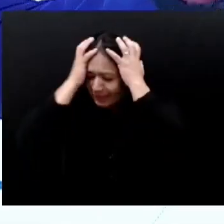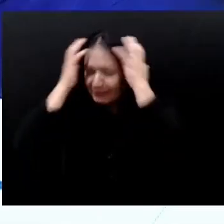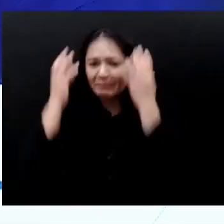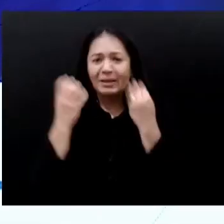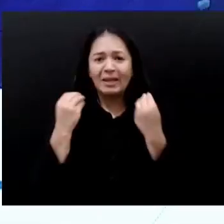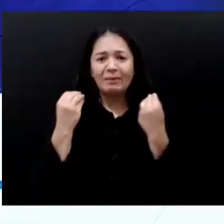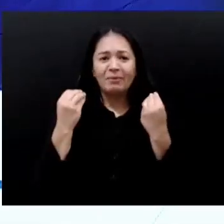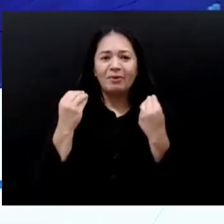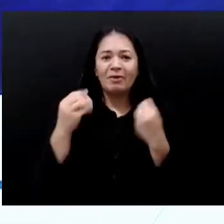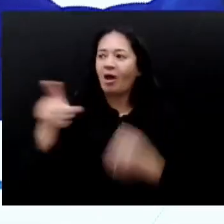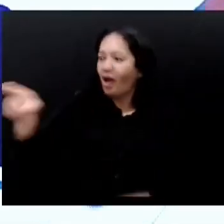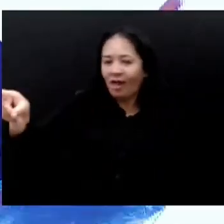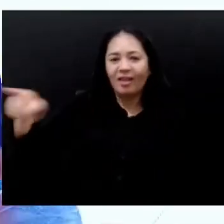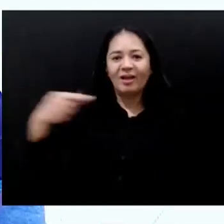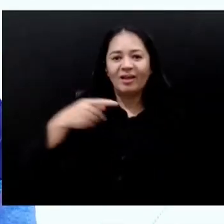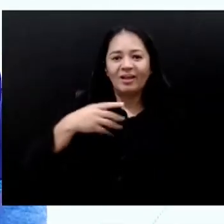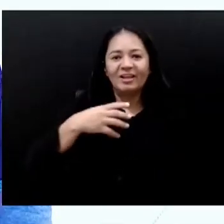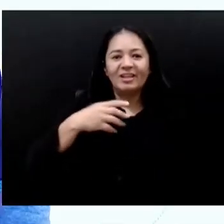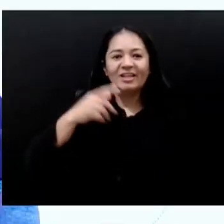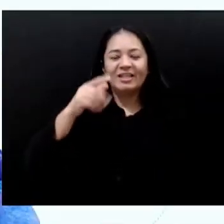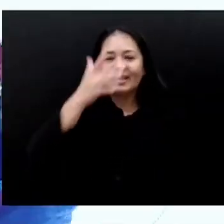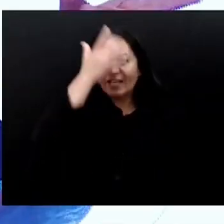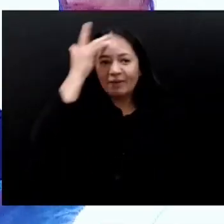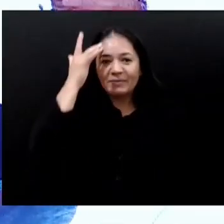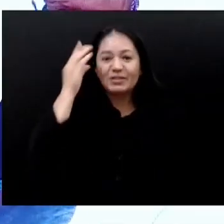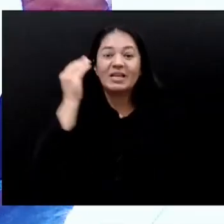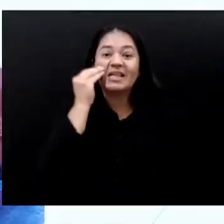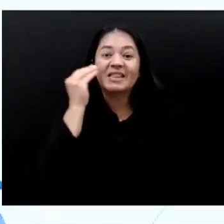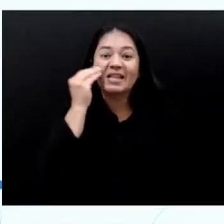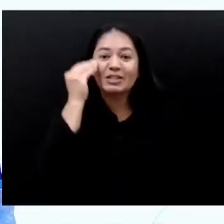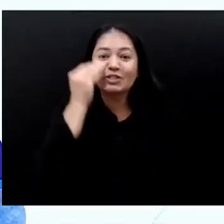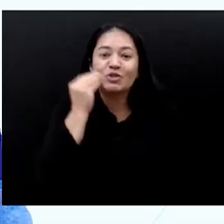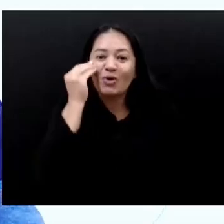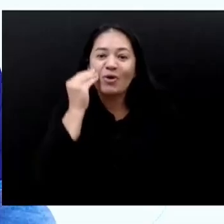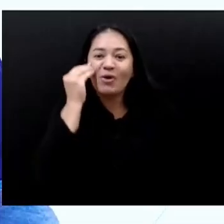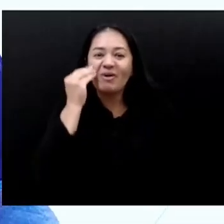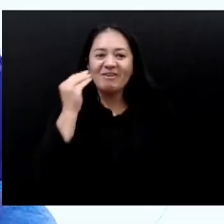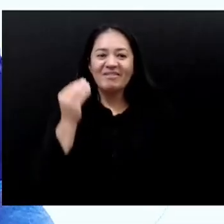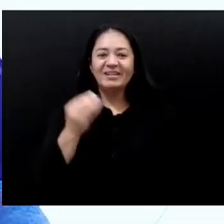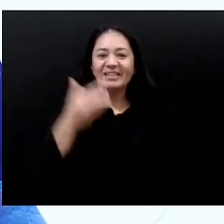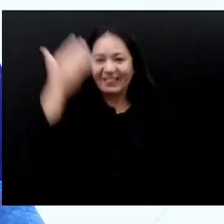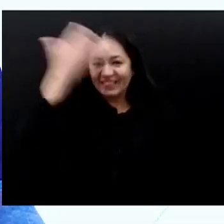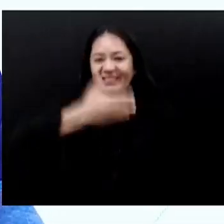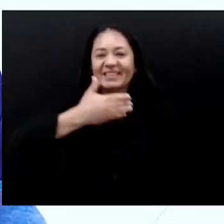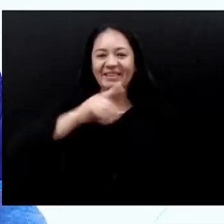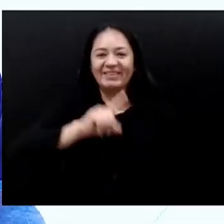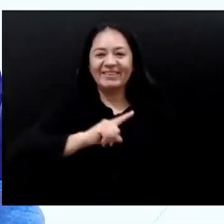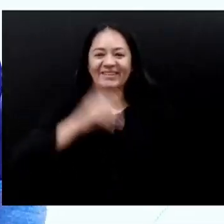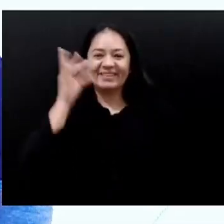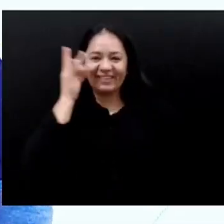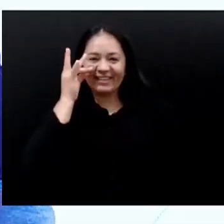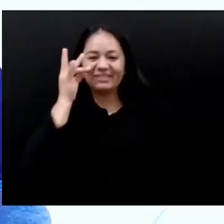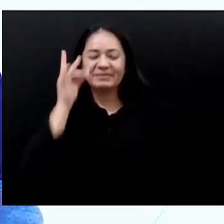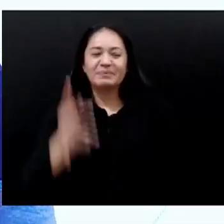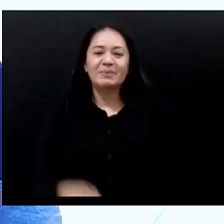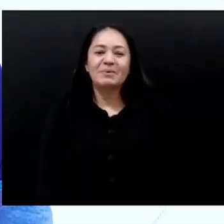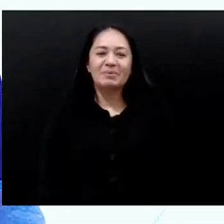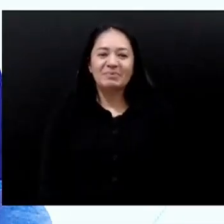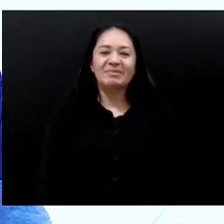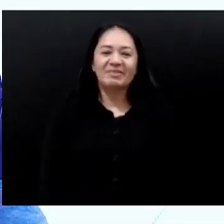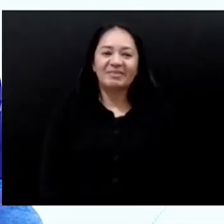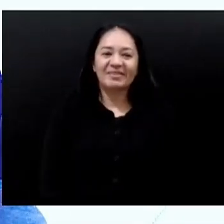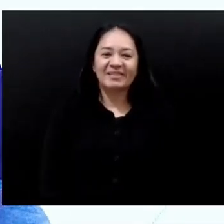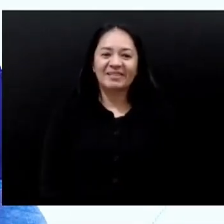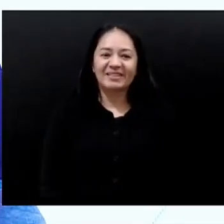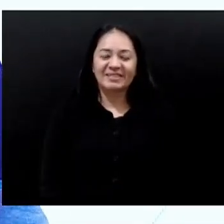tem gente aqui, olha, que fez teste, tem testemunha aqui, né, tem testemunhas desse momento, que